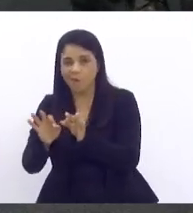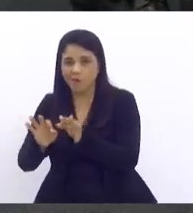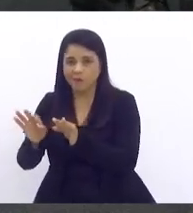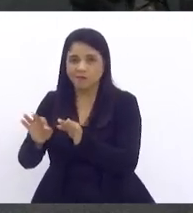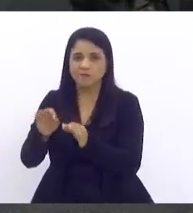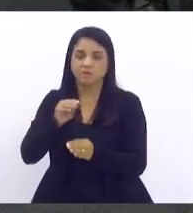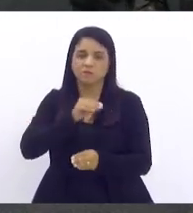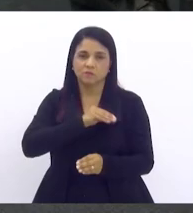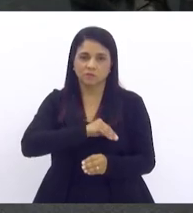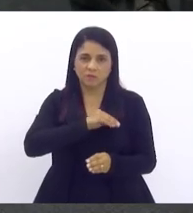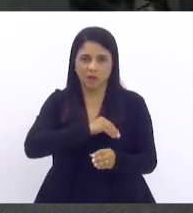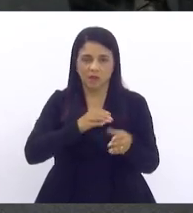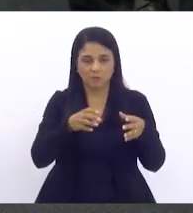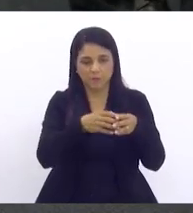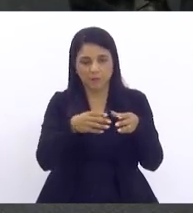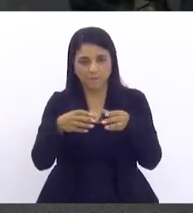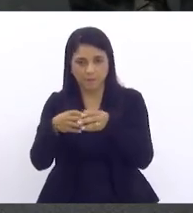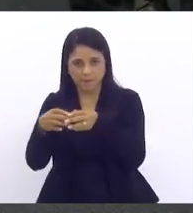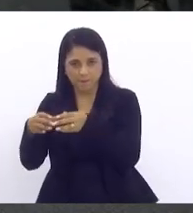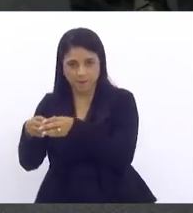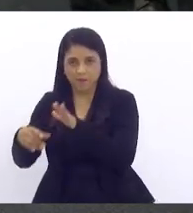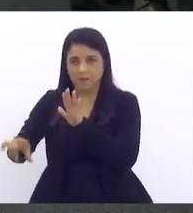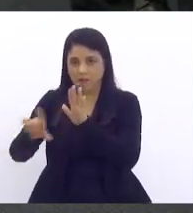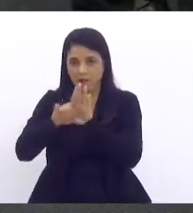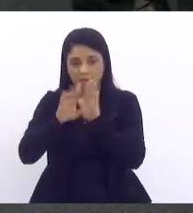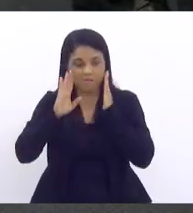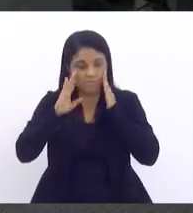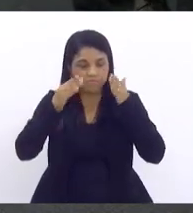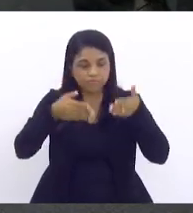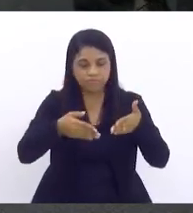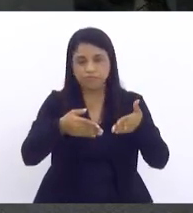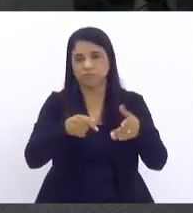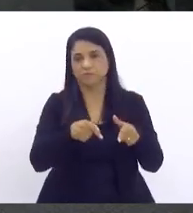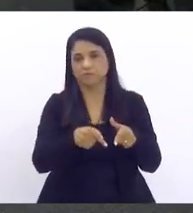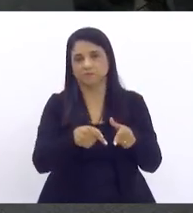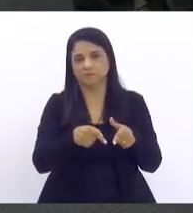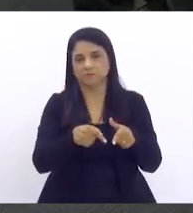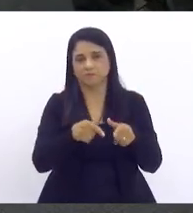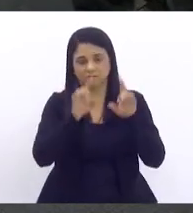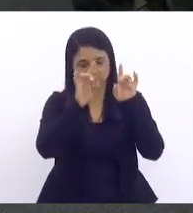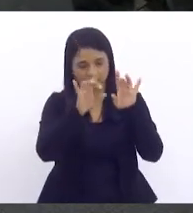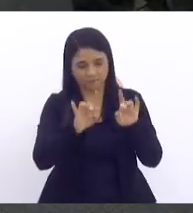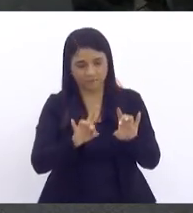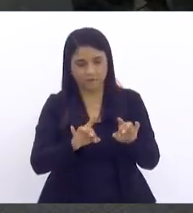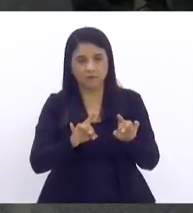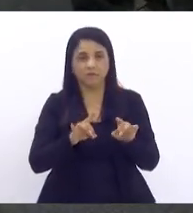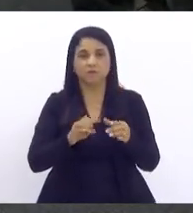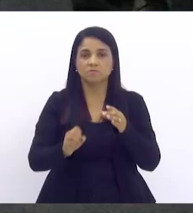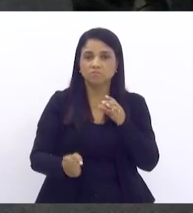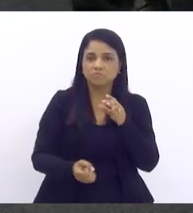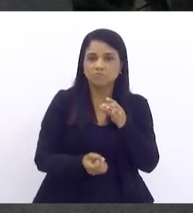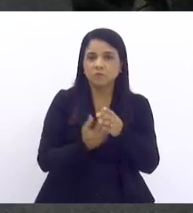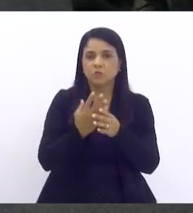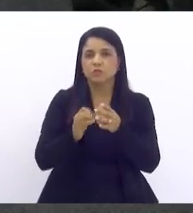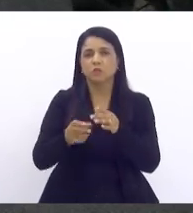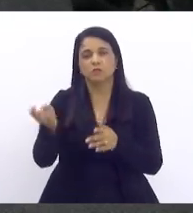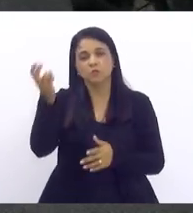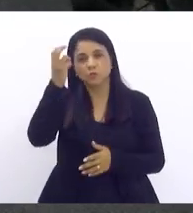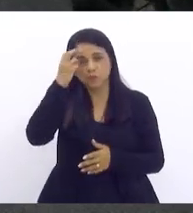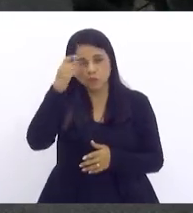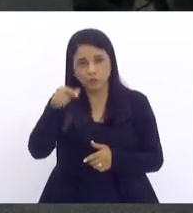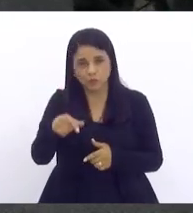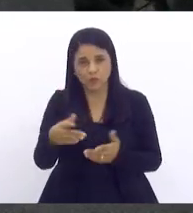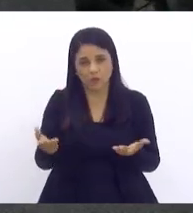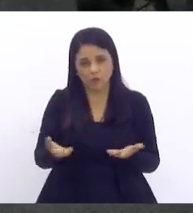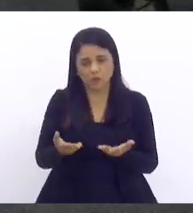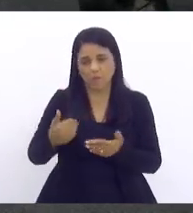faixas salariais na legislação que trata especificamente das e dos produtores e fazedores de cultura, uma demanda que